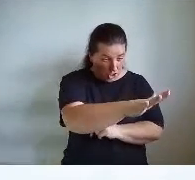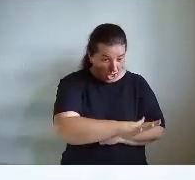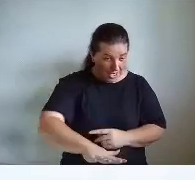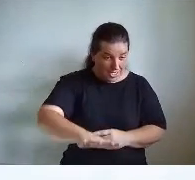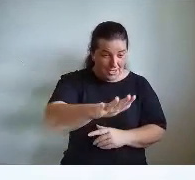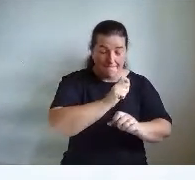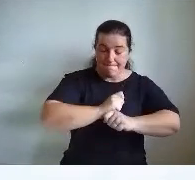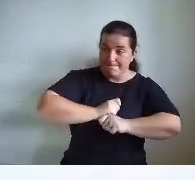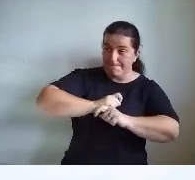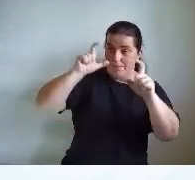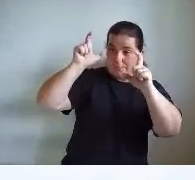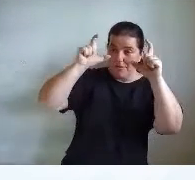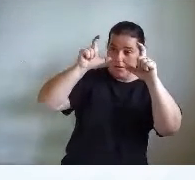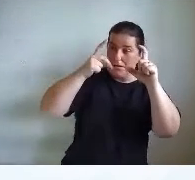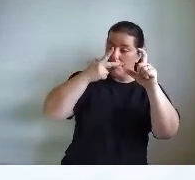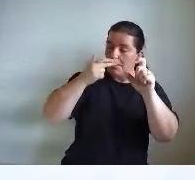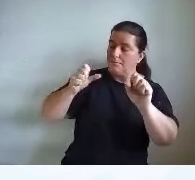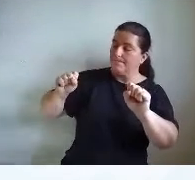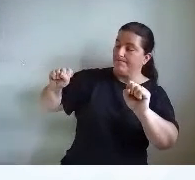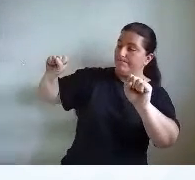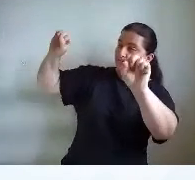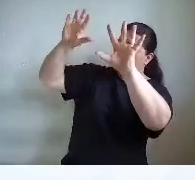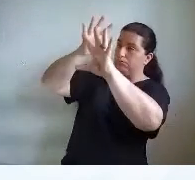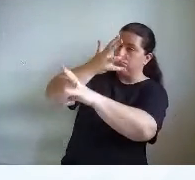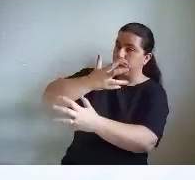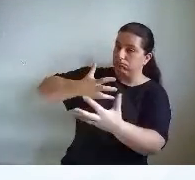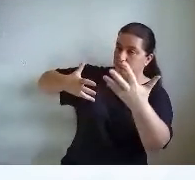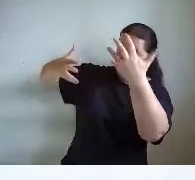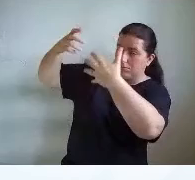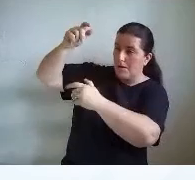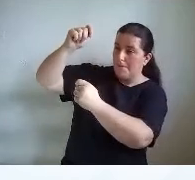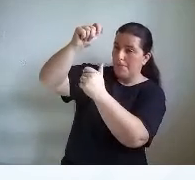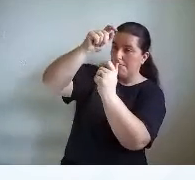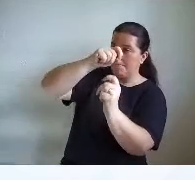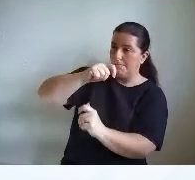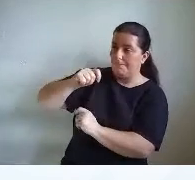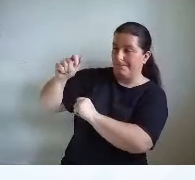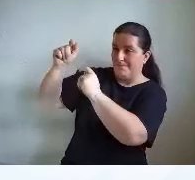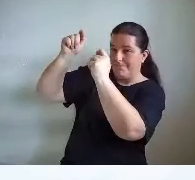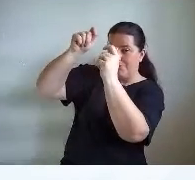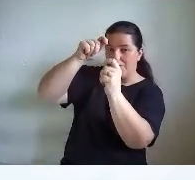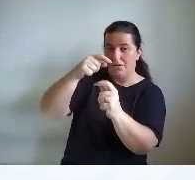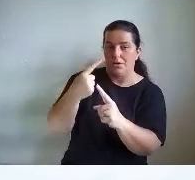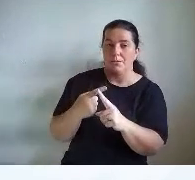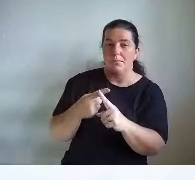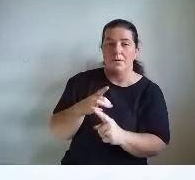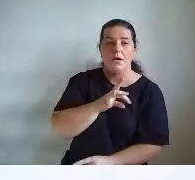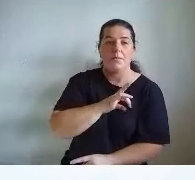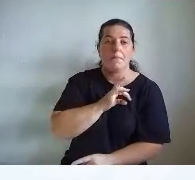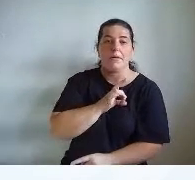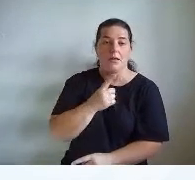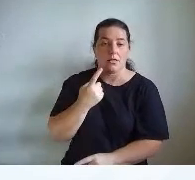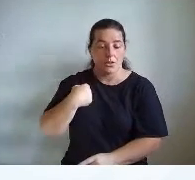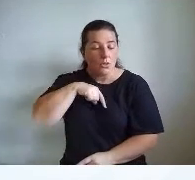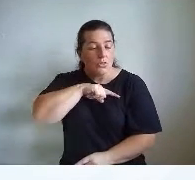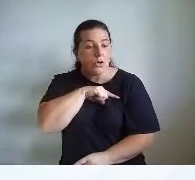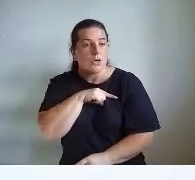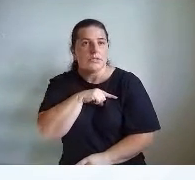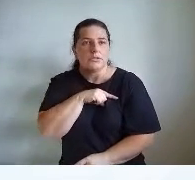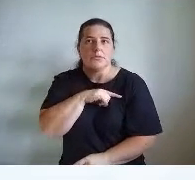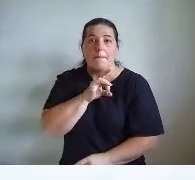desse torpor, que não tenha medo, né? Que quando a gente tem medo, a gente não